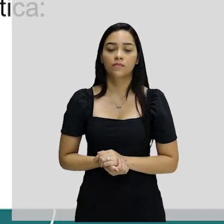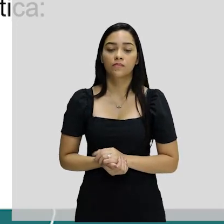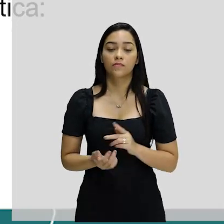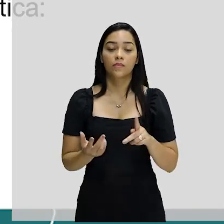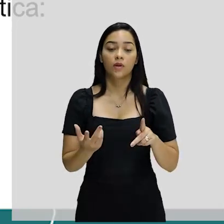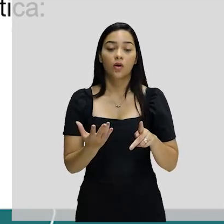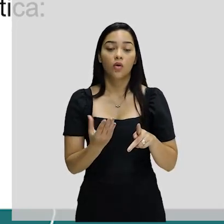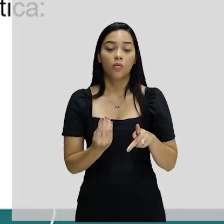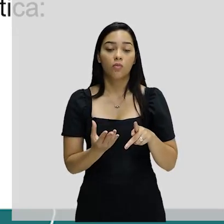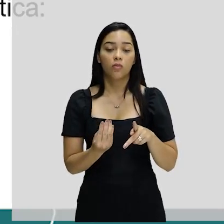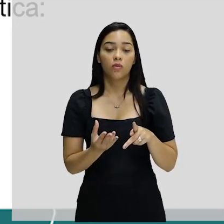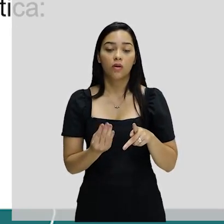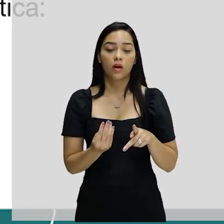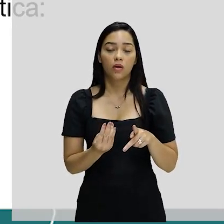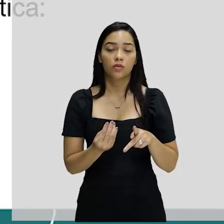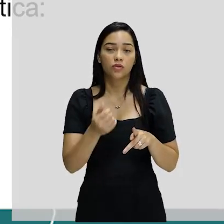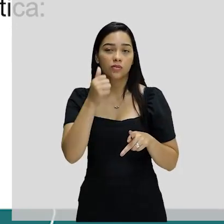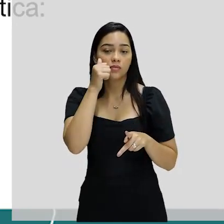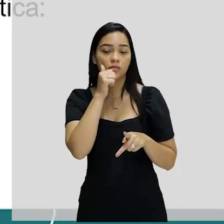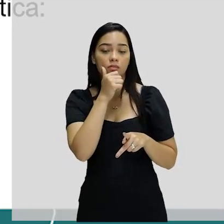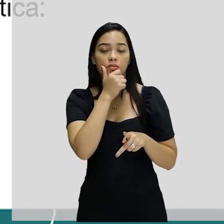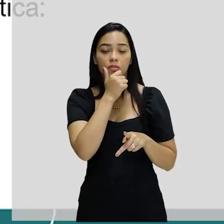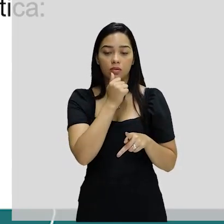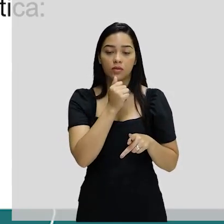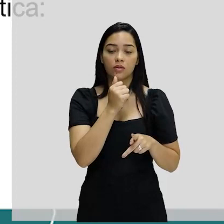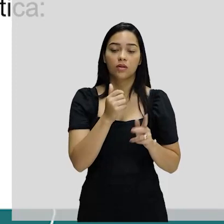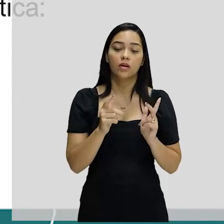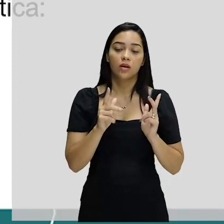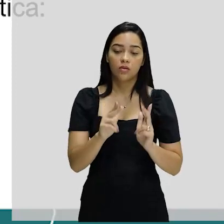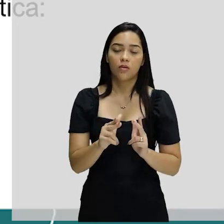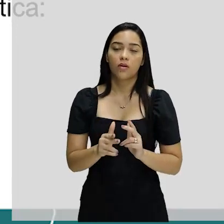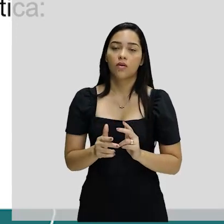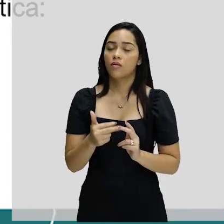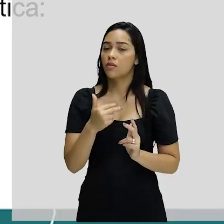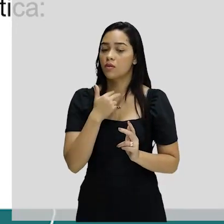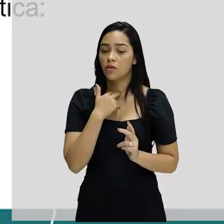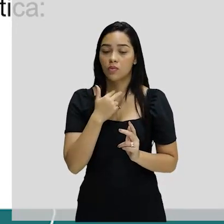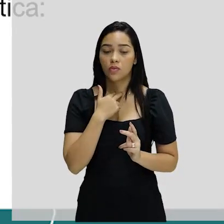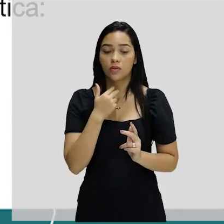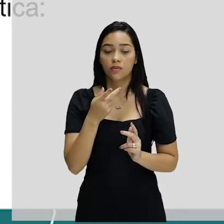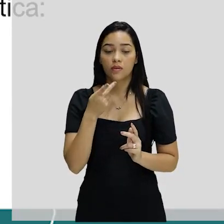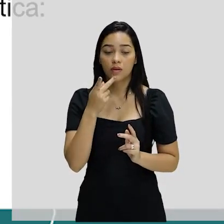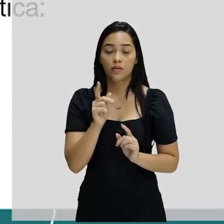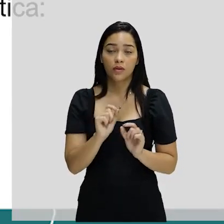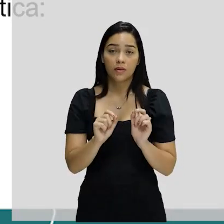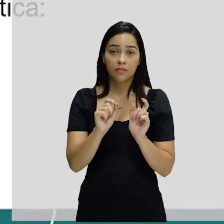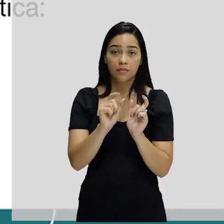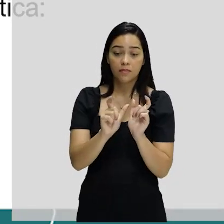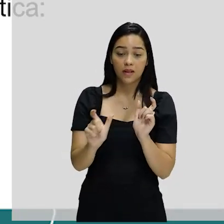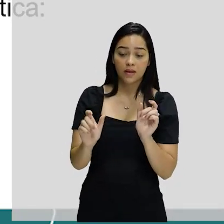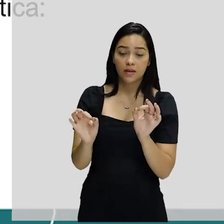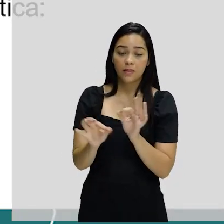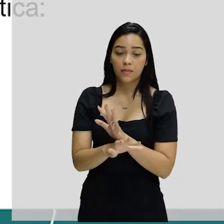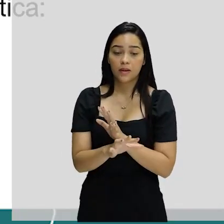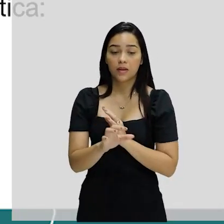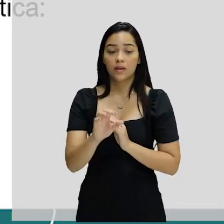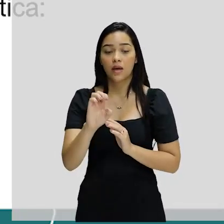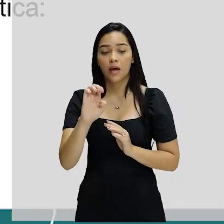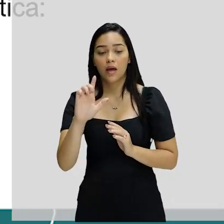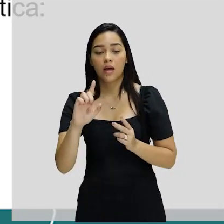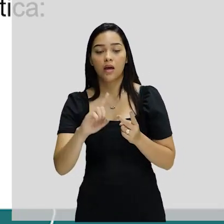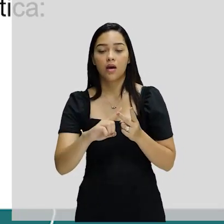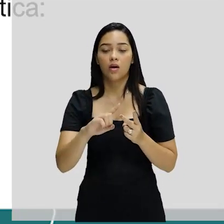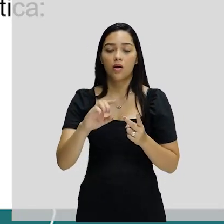e colegas e o plural de menina e meninas, a mesma regra não pode ser dita para aquelas palavras que terminam com as letras